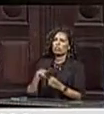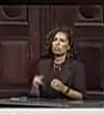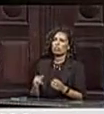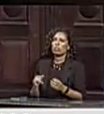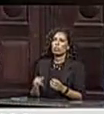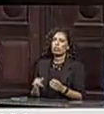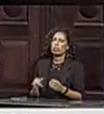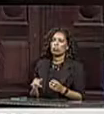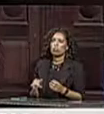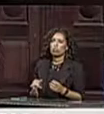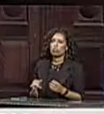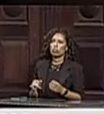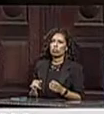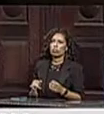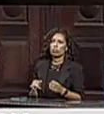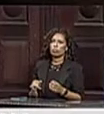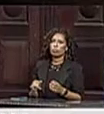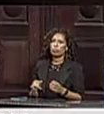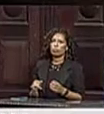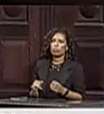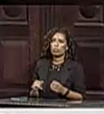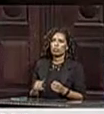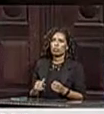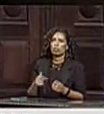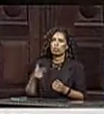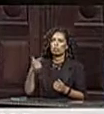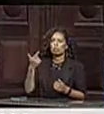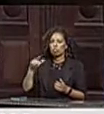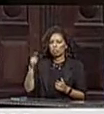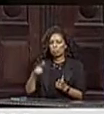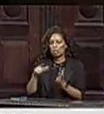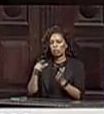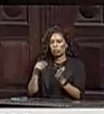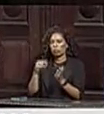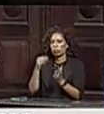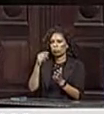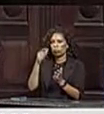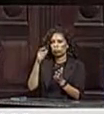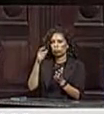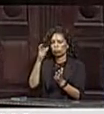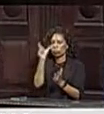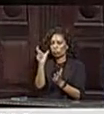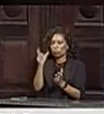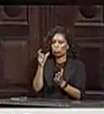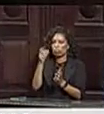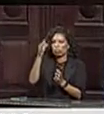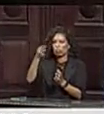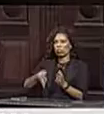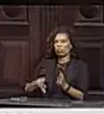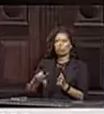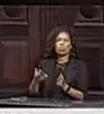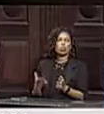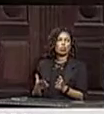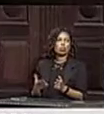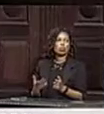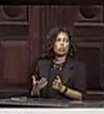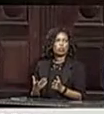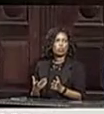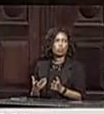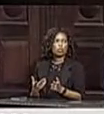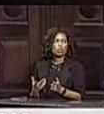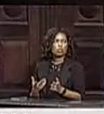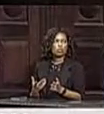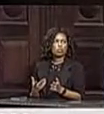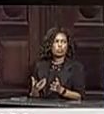abaixo enunciadas, que não o tenham definido em lei federal, convenção ou acordo coletivo